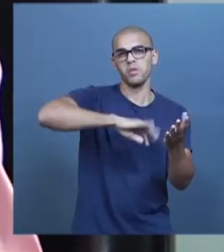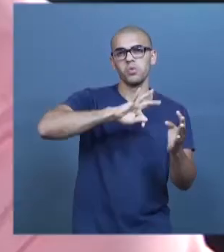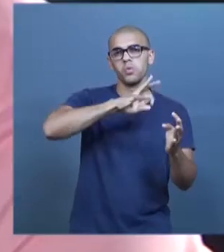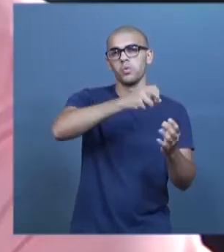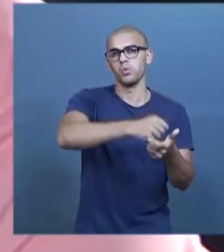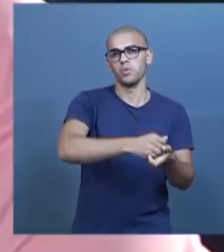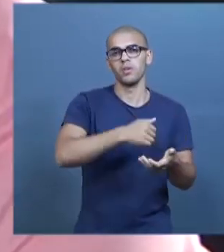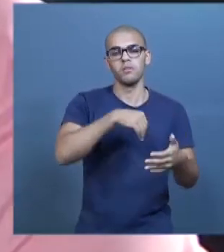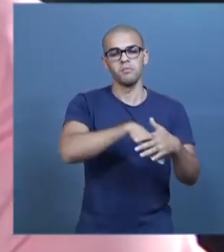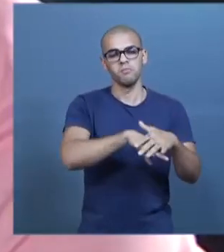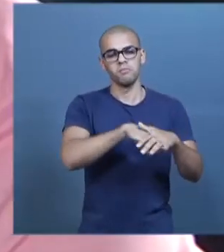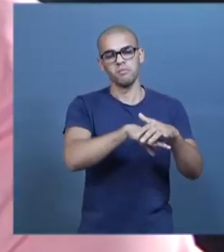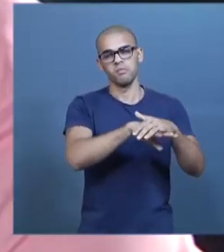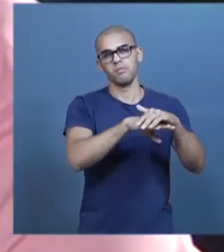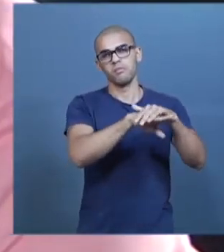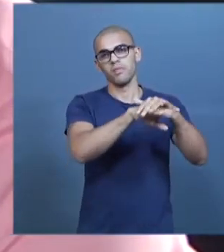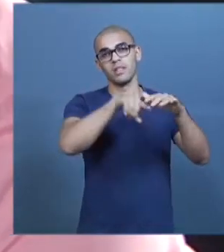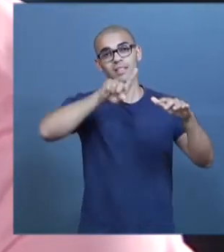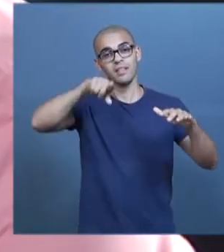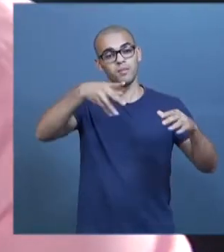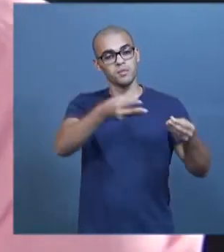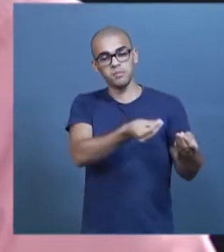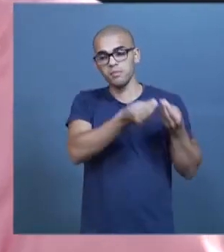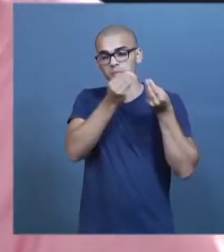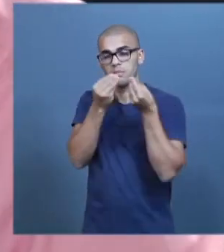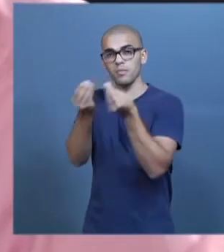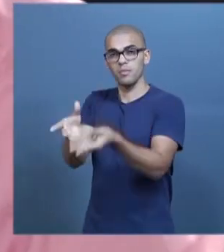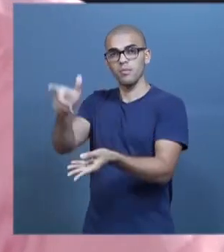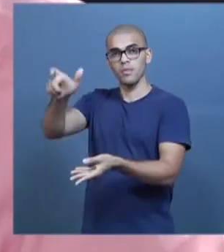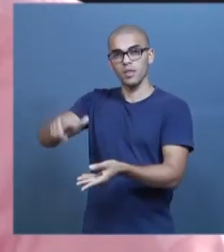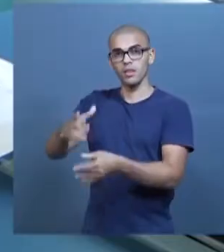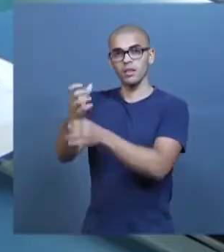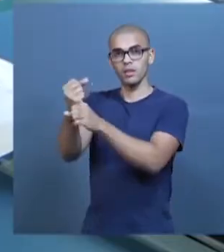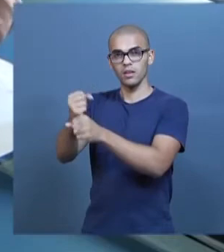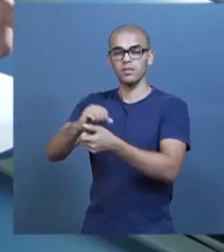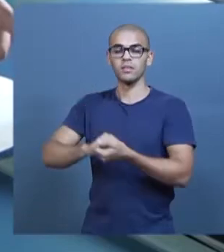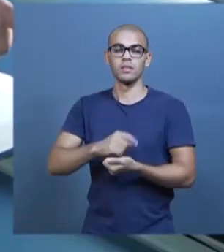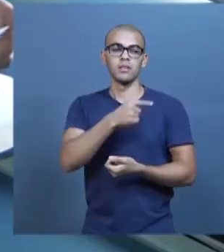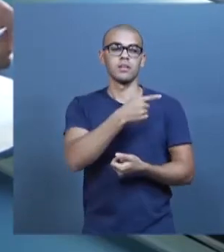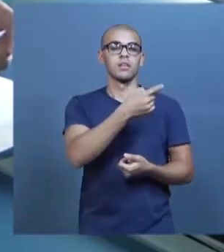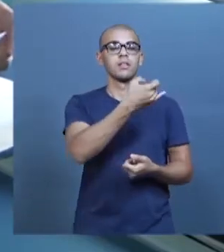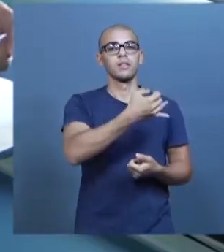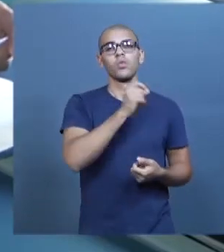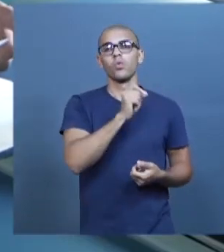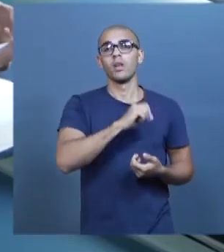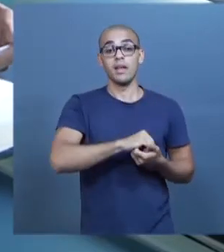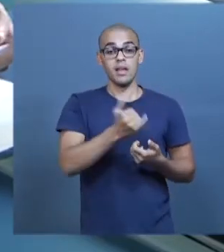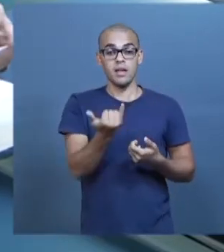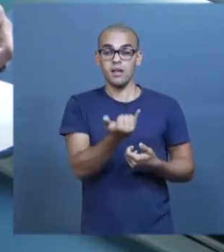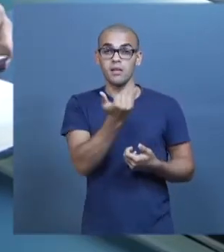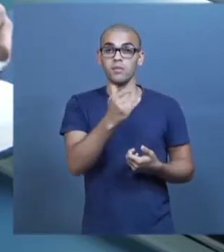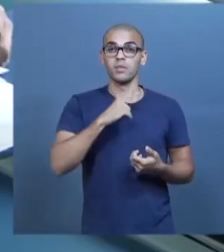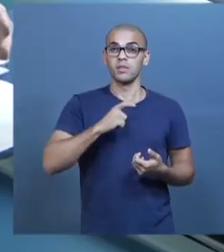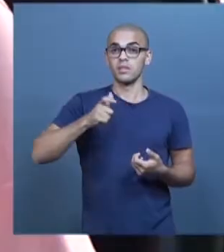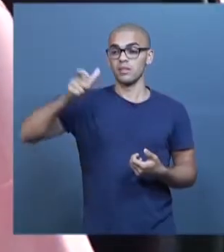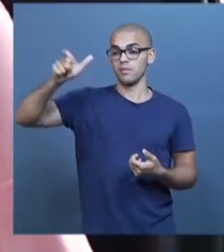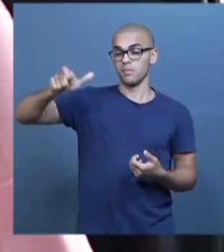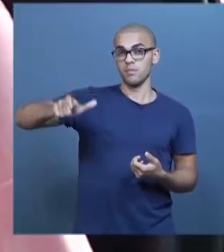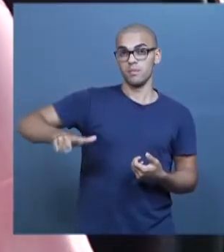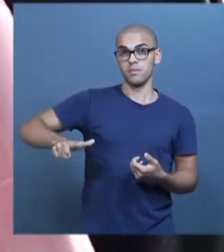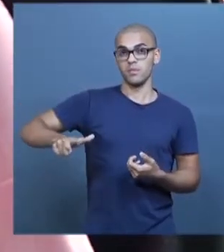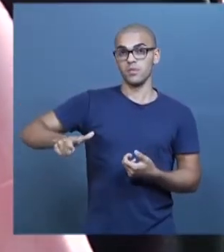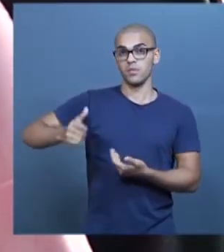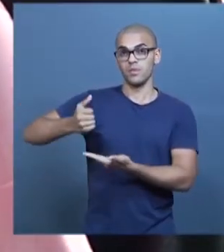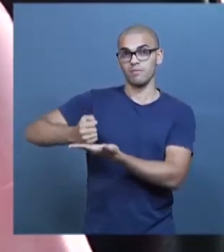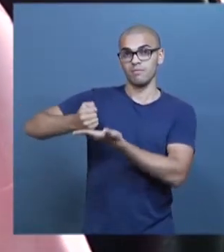forma. O empresário ainda fala sobre a importância de procurar um profissional para auxiliar em todo o processo da declaração do imposto. Se você